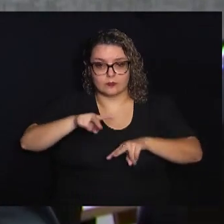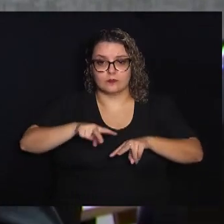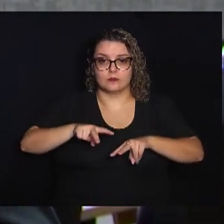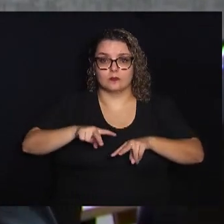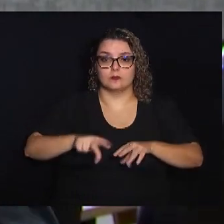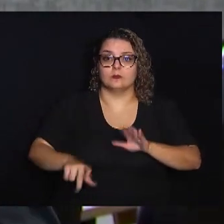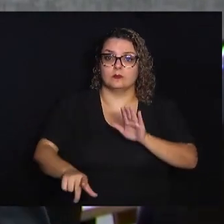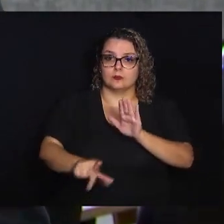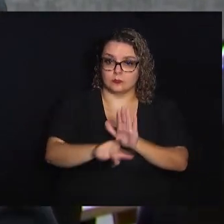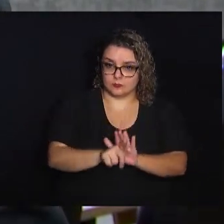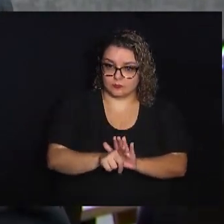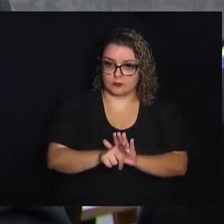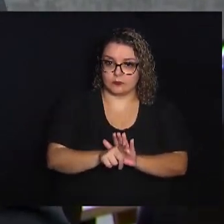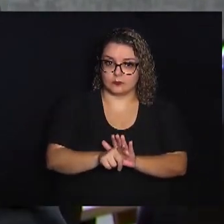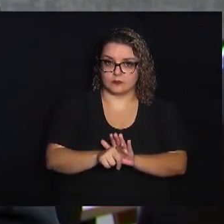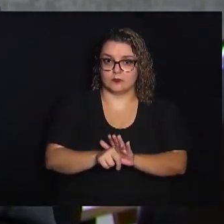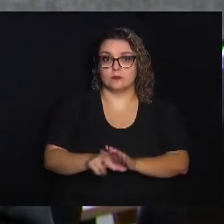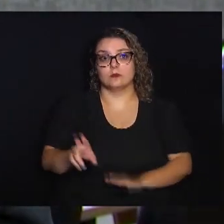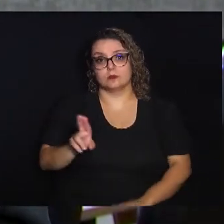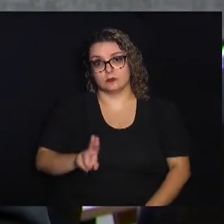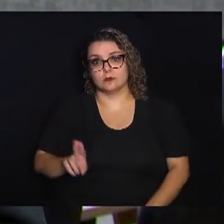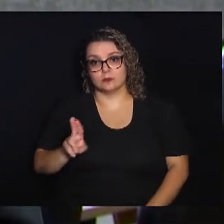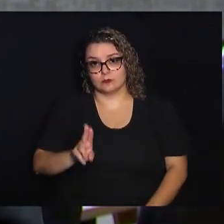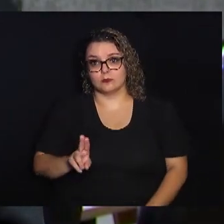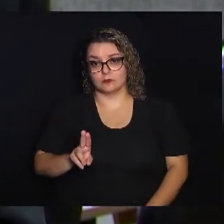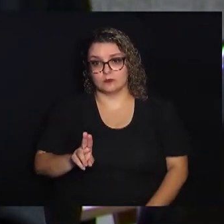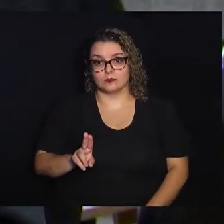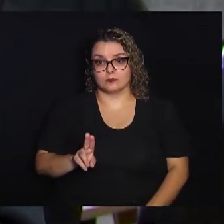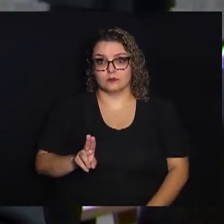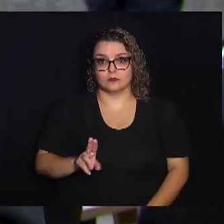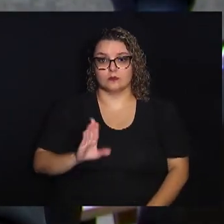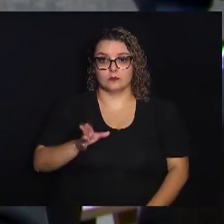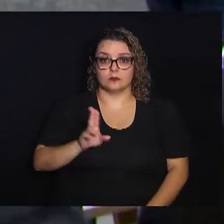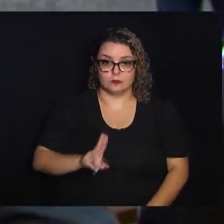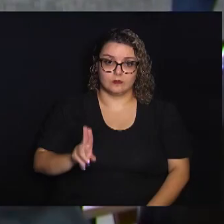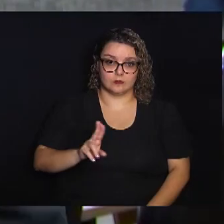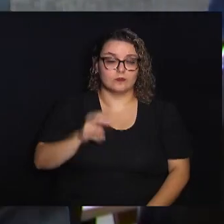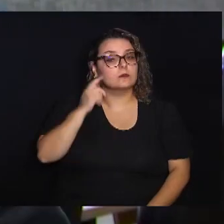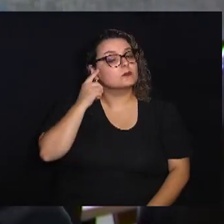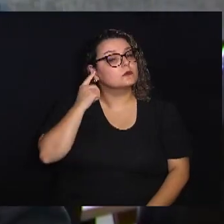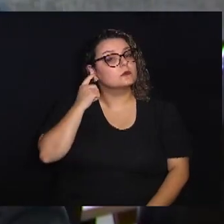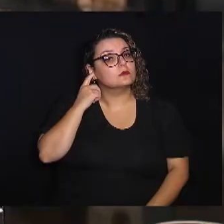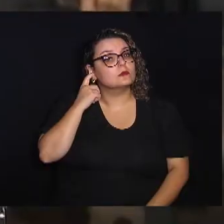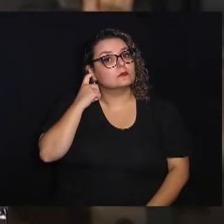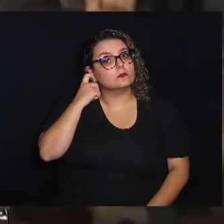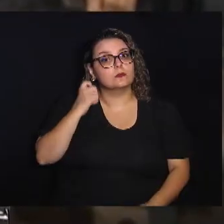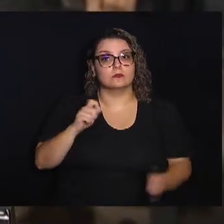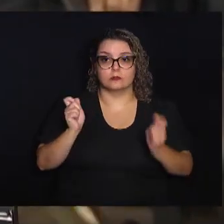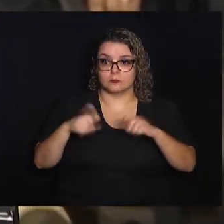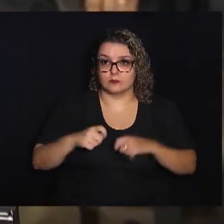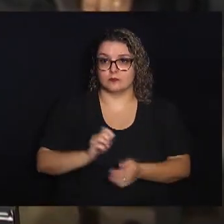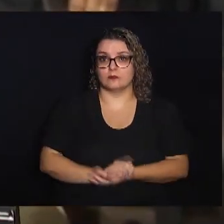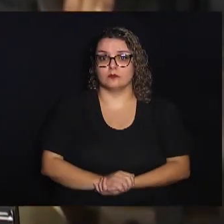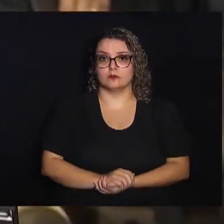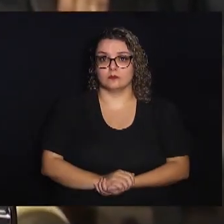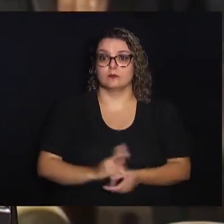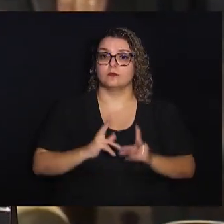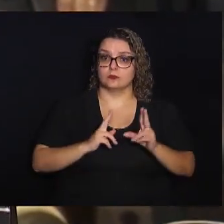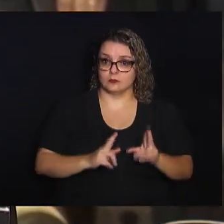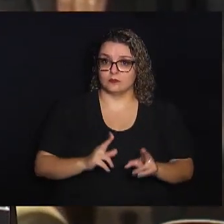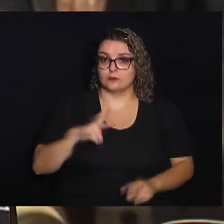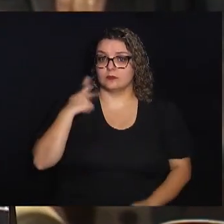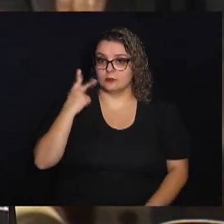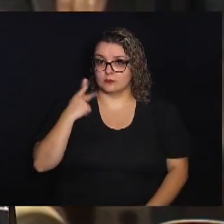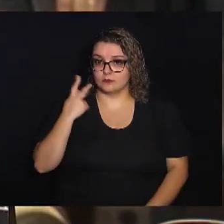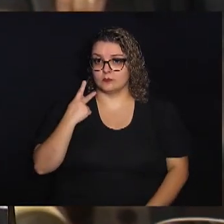lei seja implementar, que ela já está implementada, mas que realmente que ela seja eficaz. Ainda de acordo com o